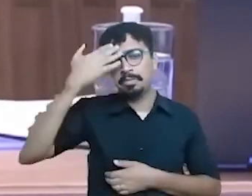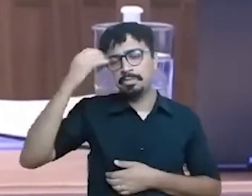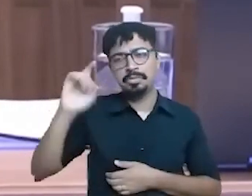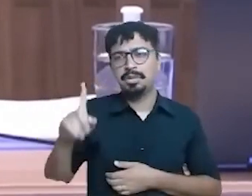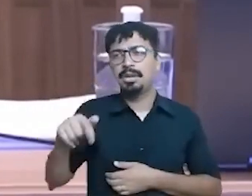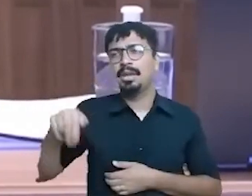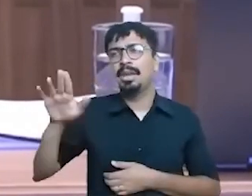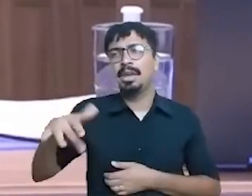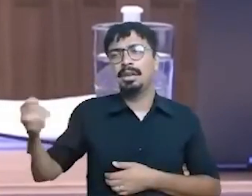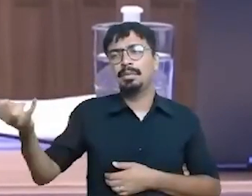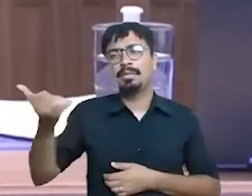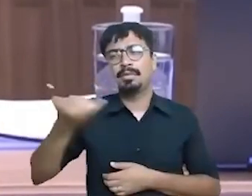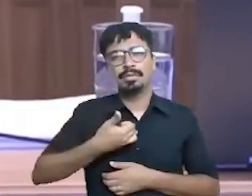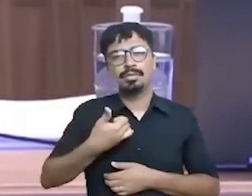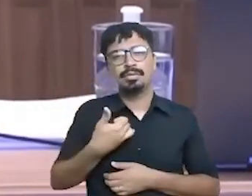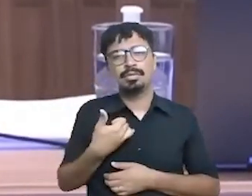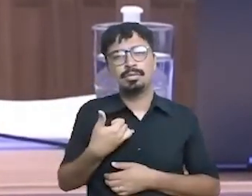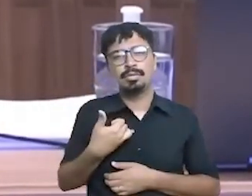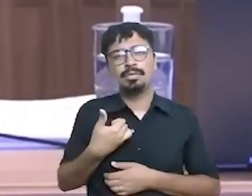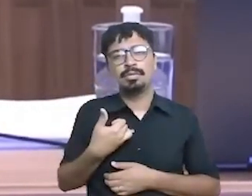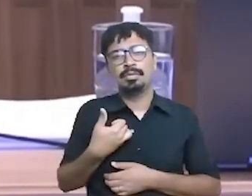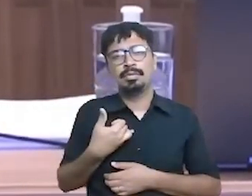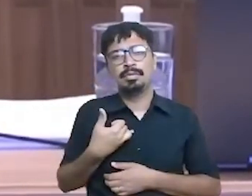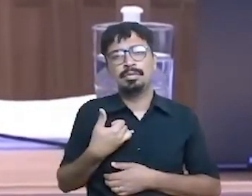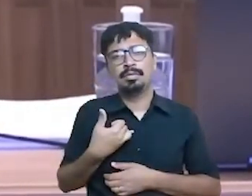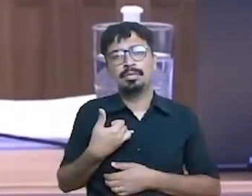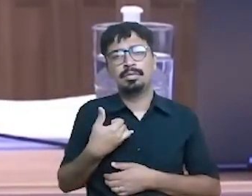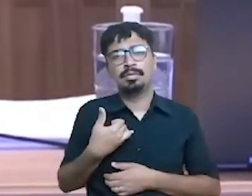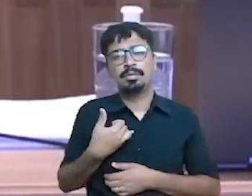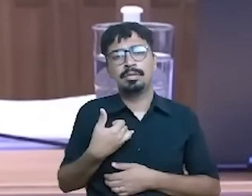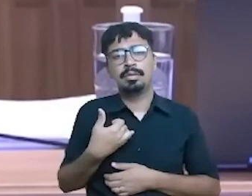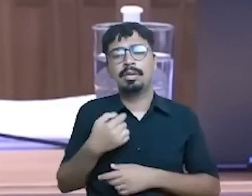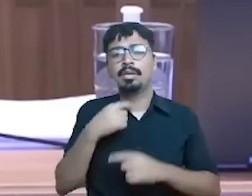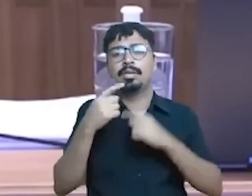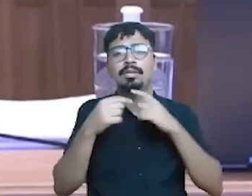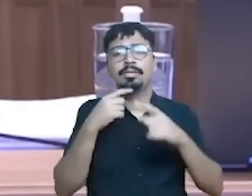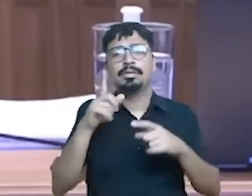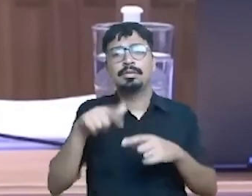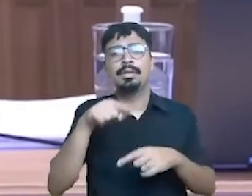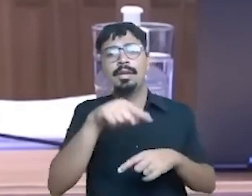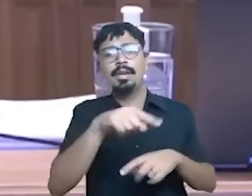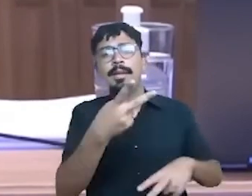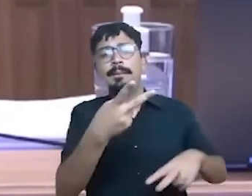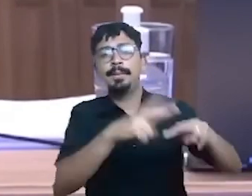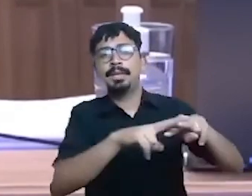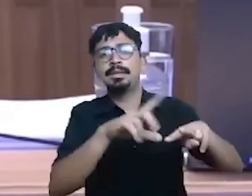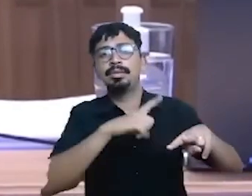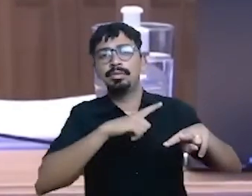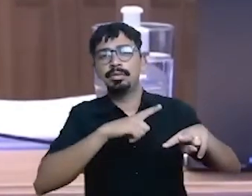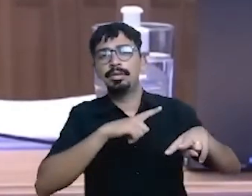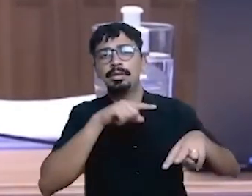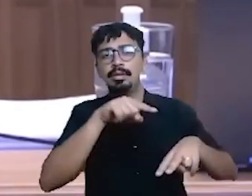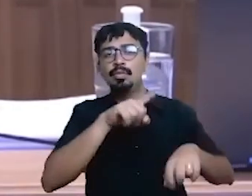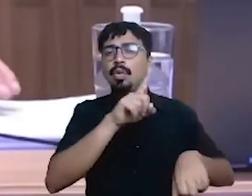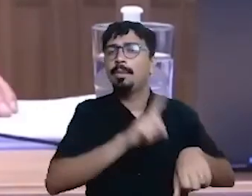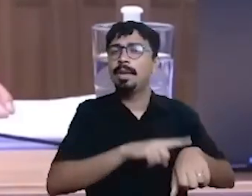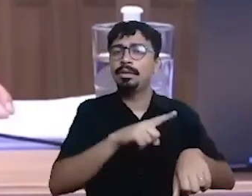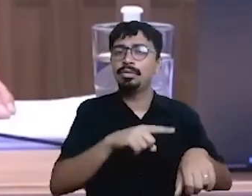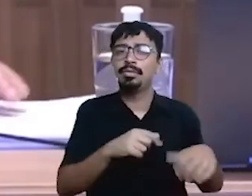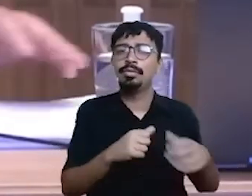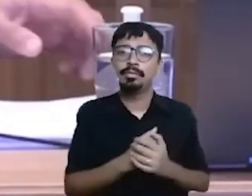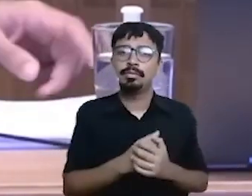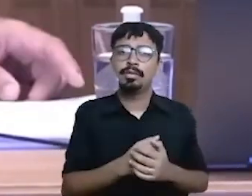que não seria cumprido as prisões daquele momento não especificaram as razões daquela porque já estava